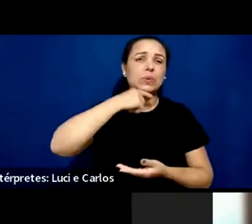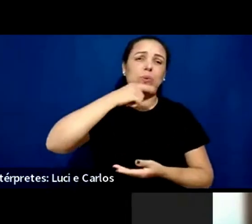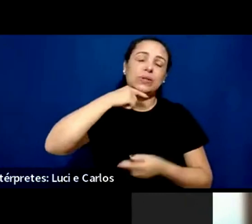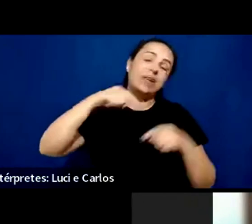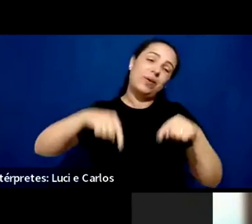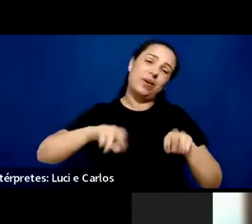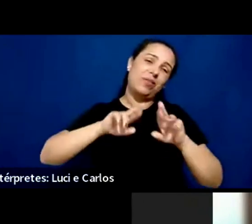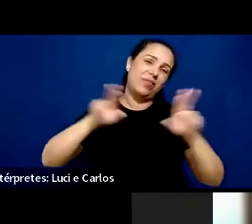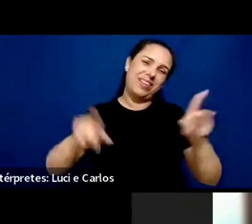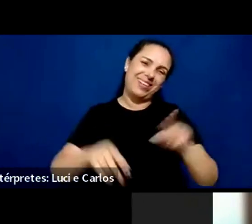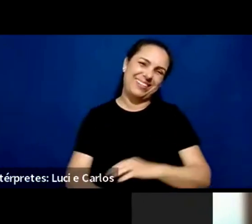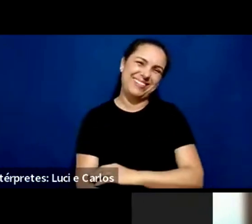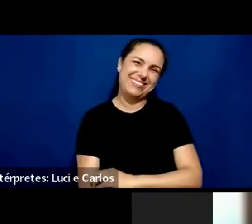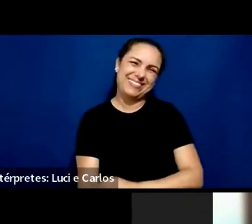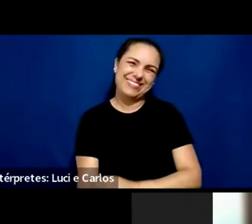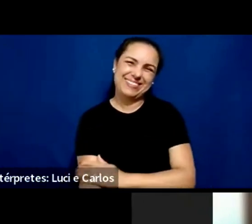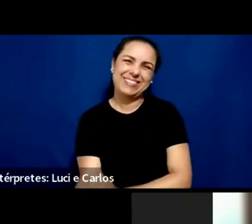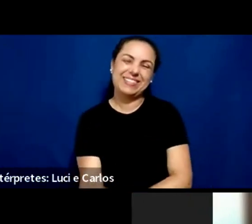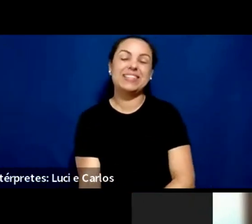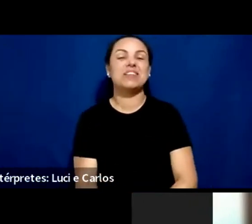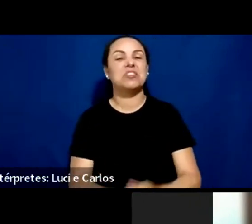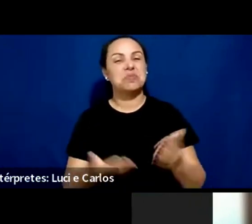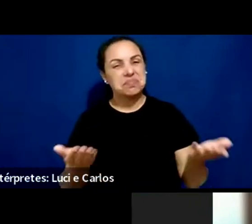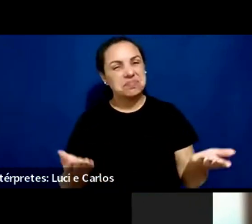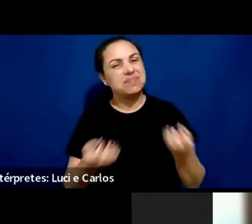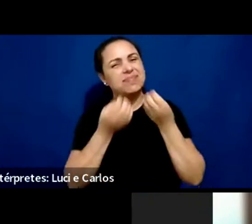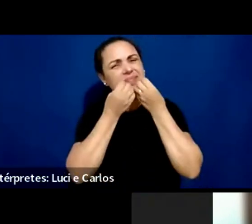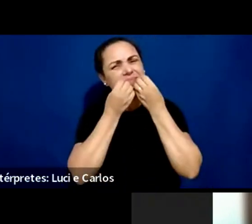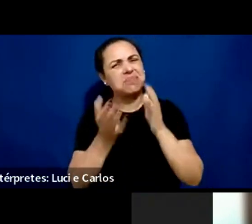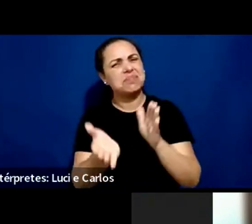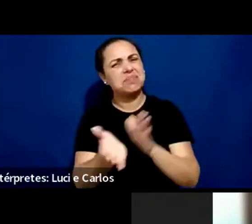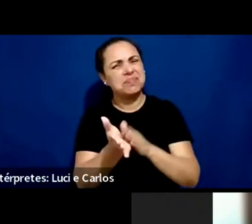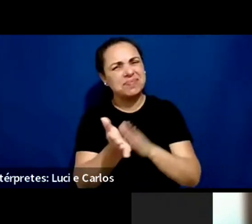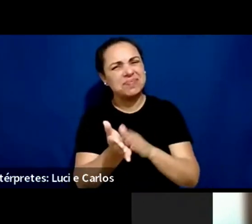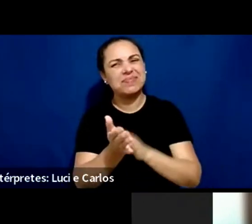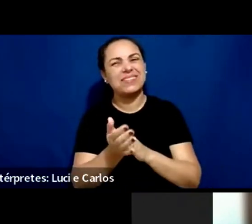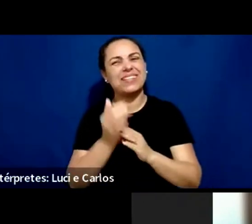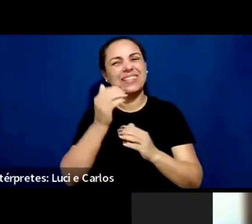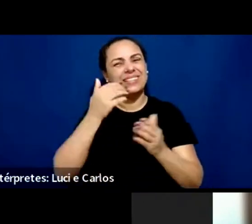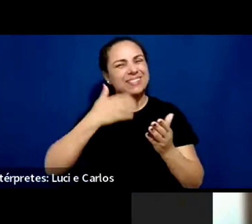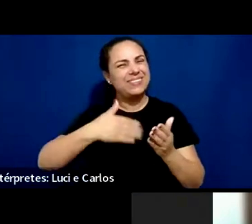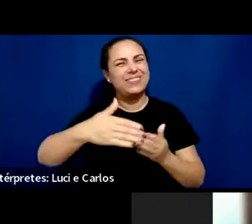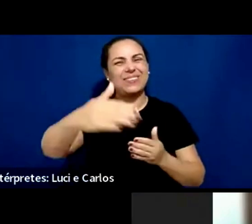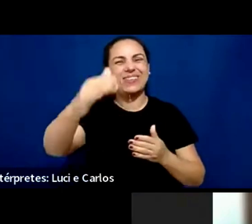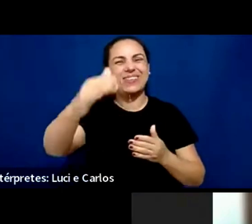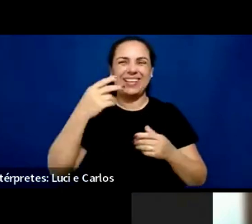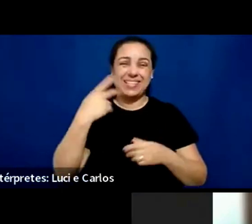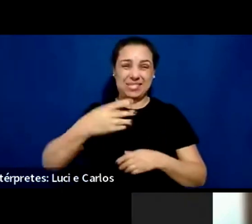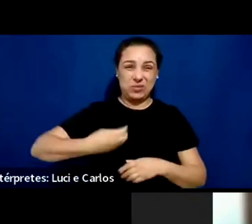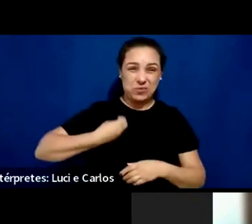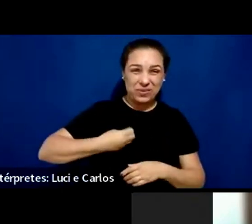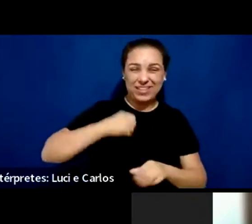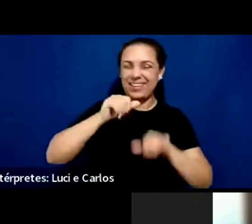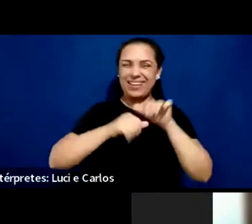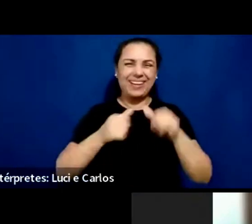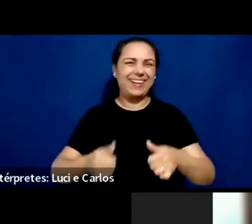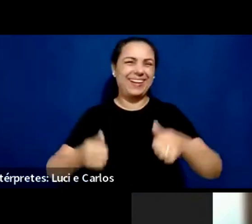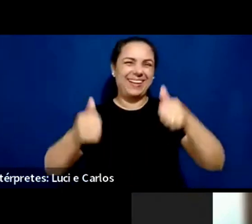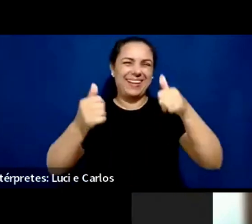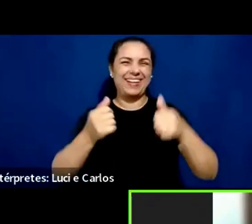ar, sabe? Maria, você é fantástica, né? E aí parece que soltou mesmo aí, né? Que se